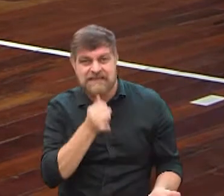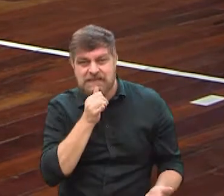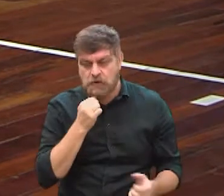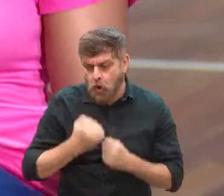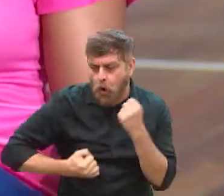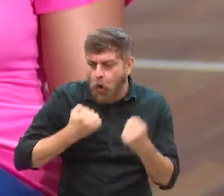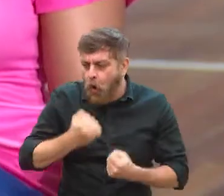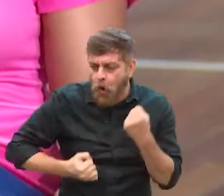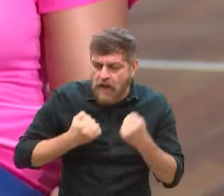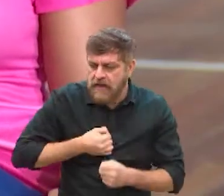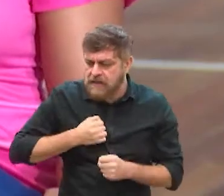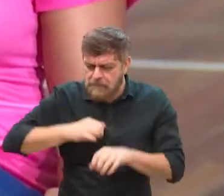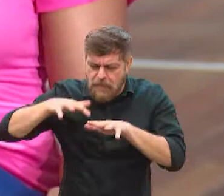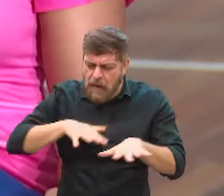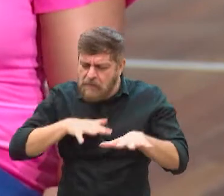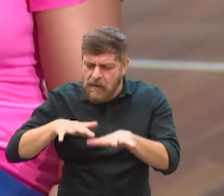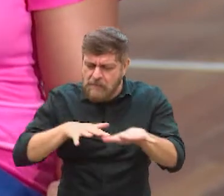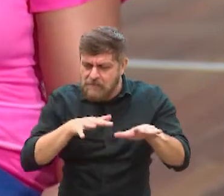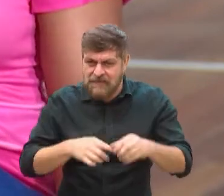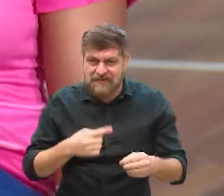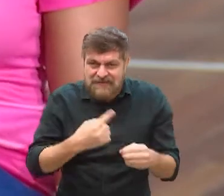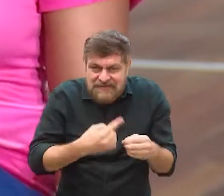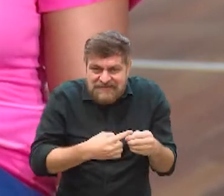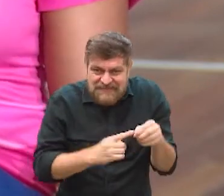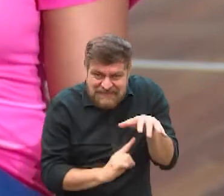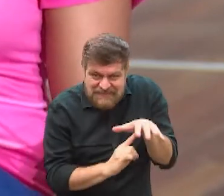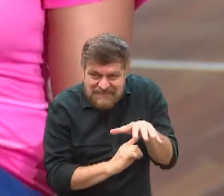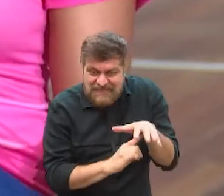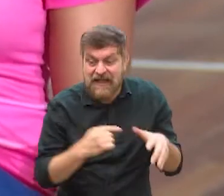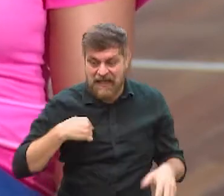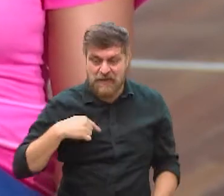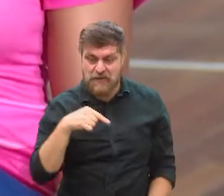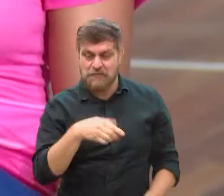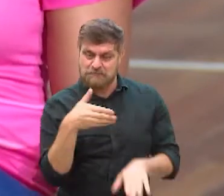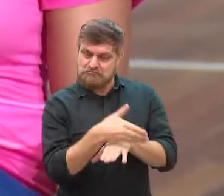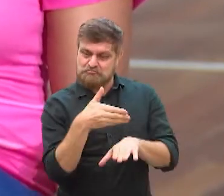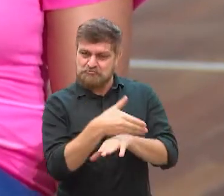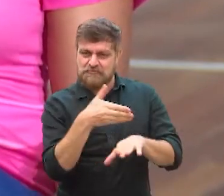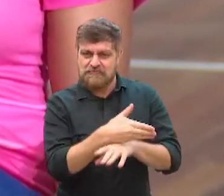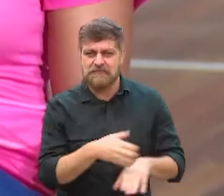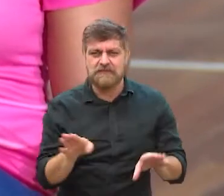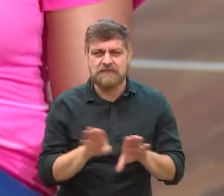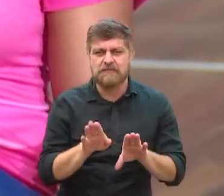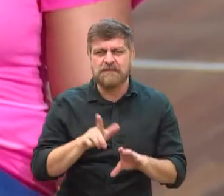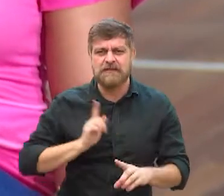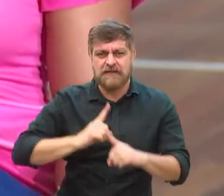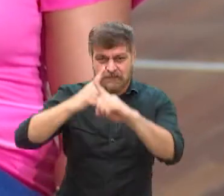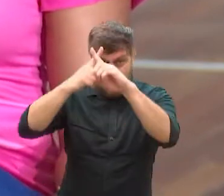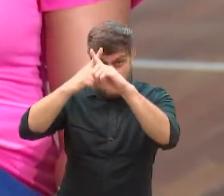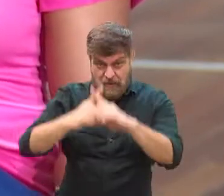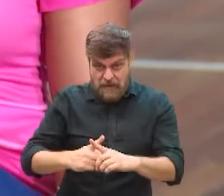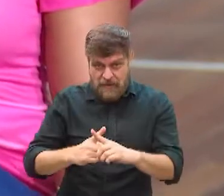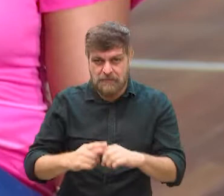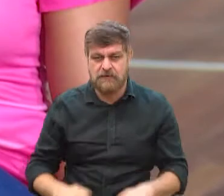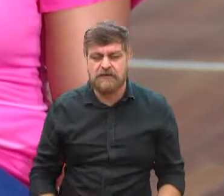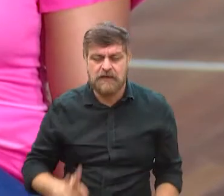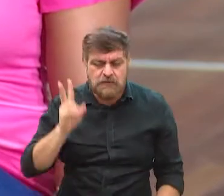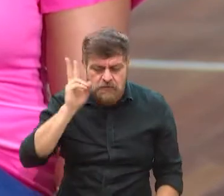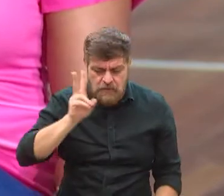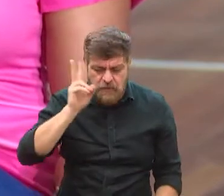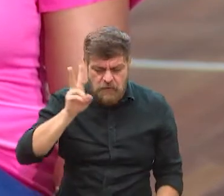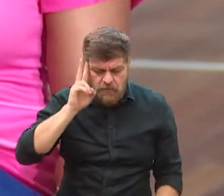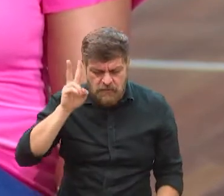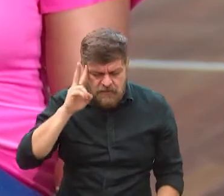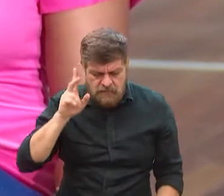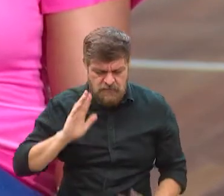lembro que eu corri uma maratona lá em Goiôerê também, e teve um campeonato que foi bola queimada, que eu me lembro